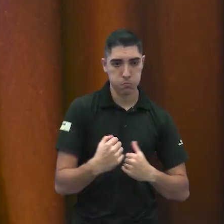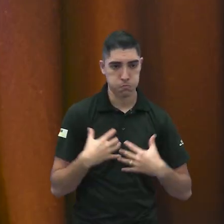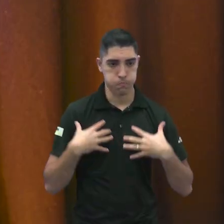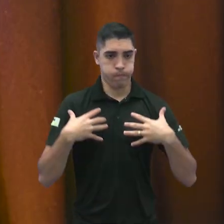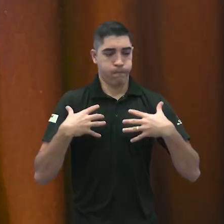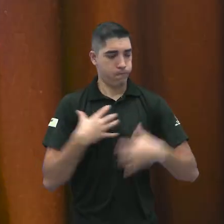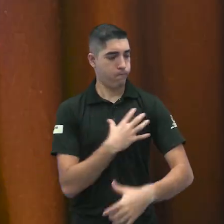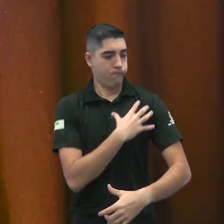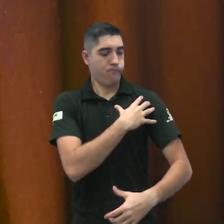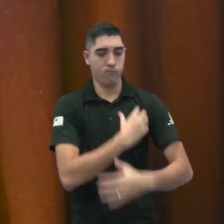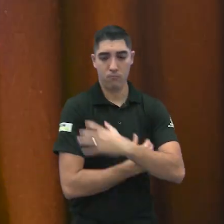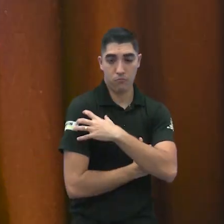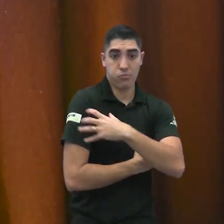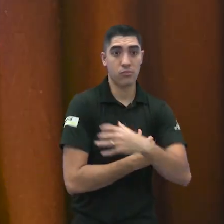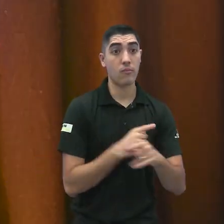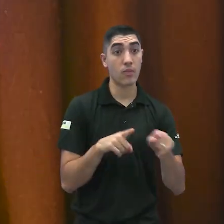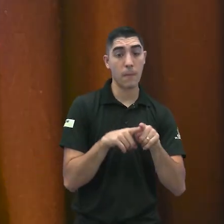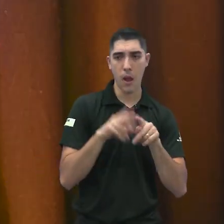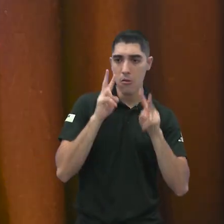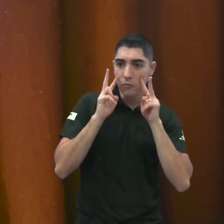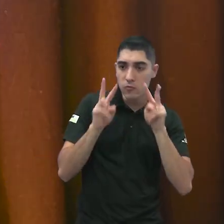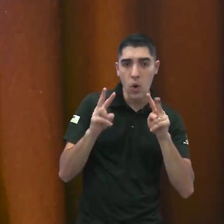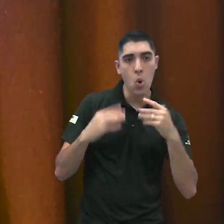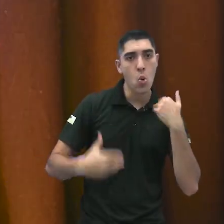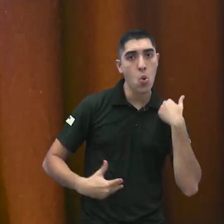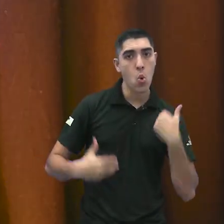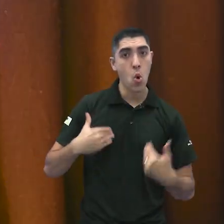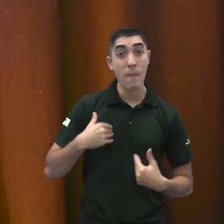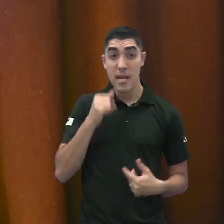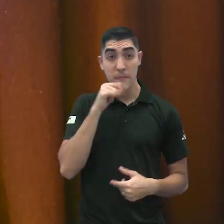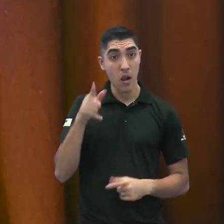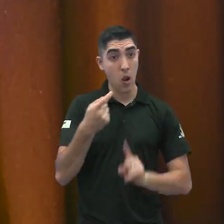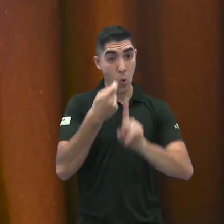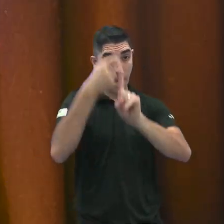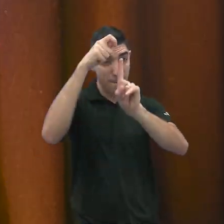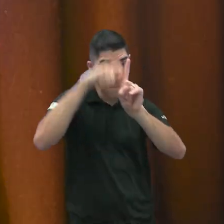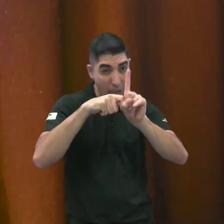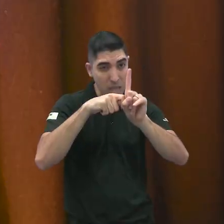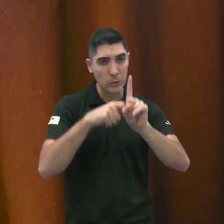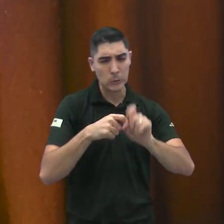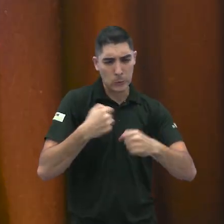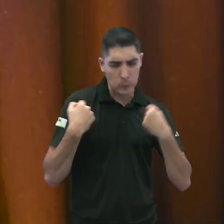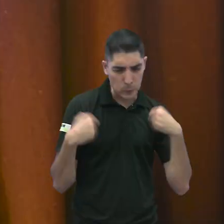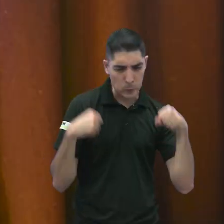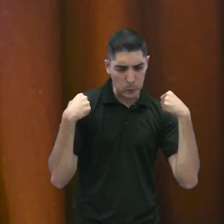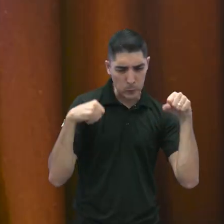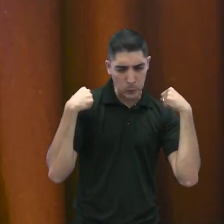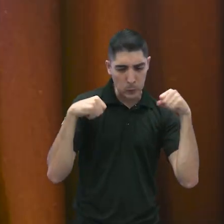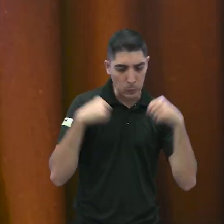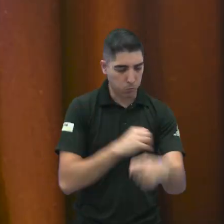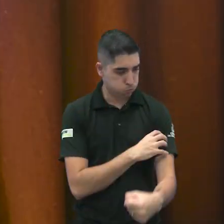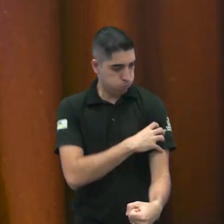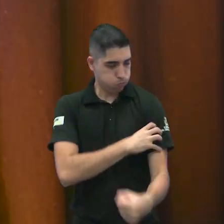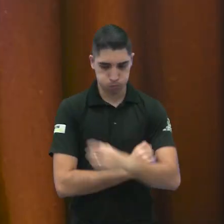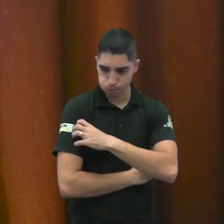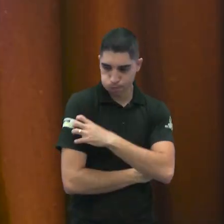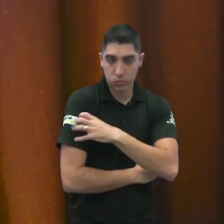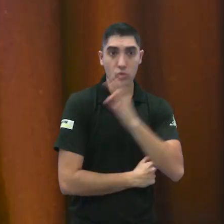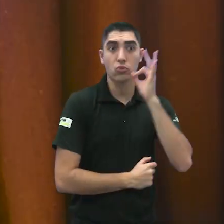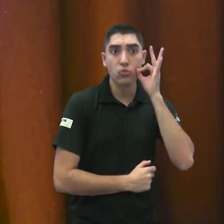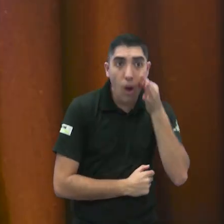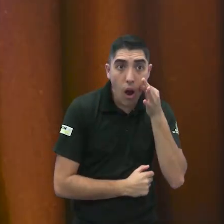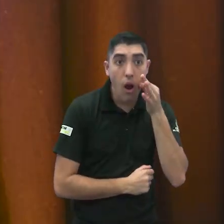uma proporção corporal mais atrativa. É aquela pessoa que vai malhar um mês, já está começando a ver os músculos. É uma pessoa que ela